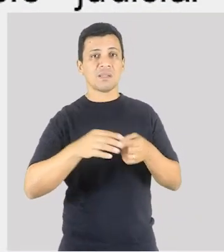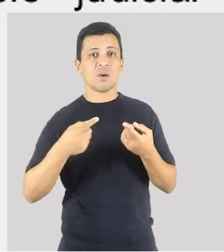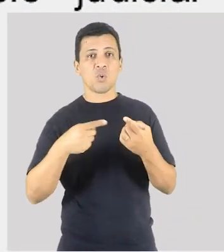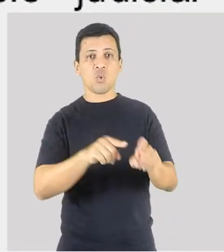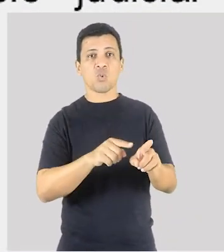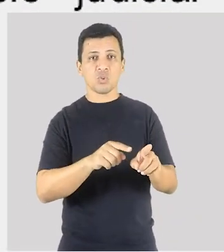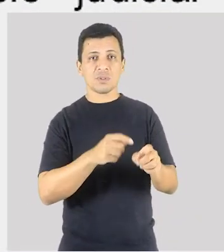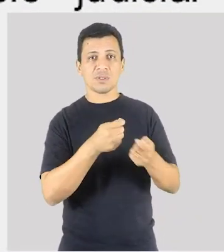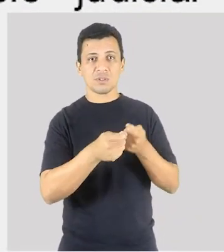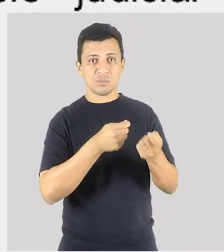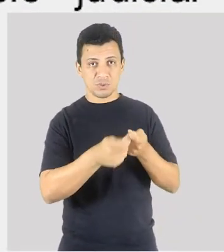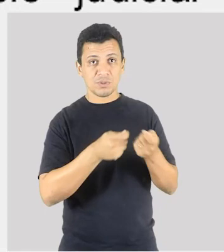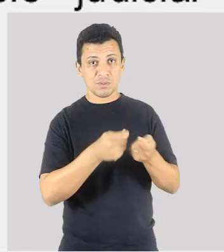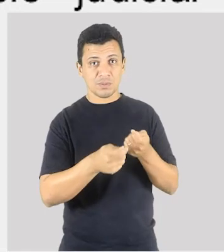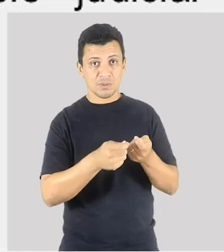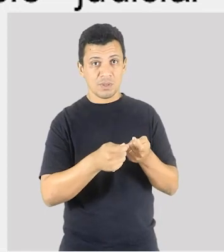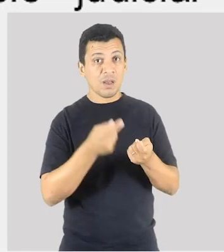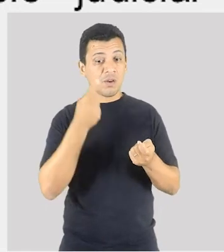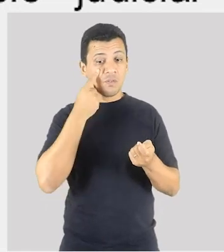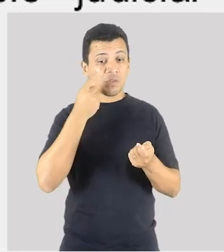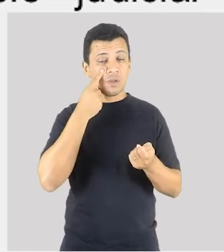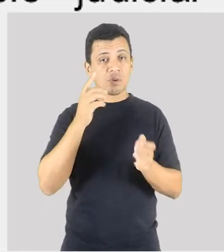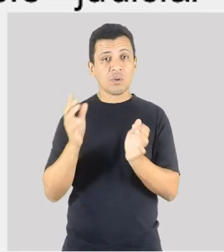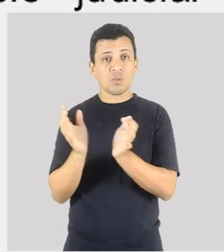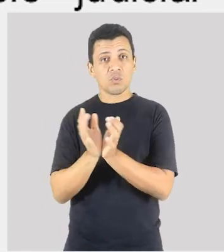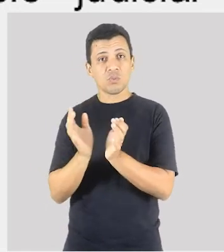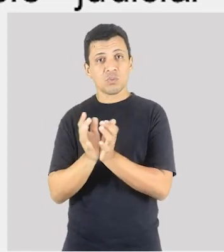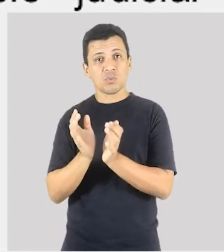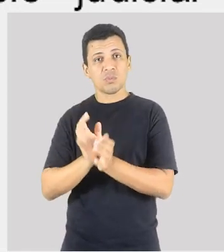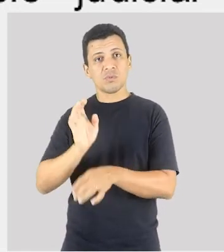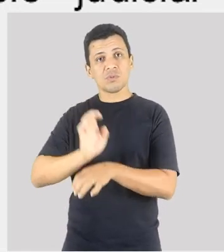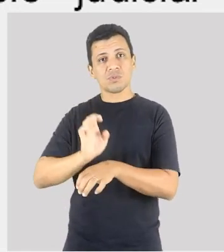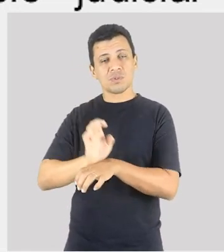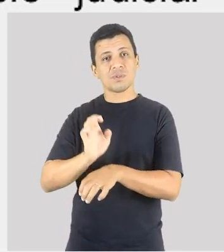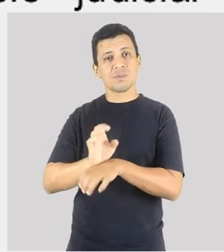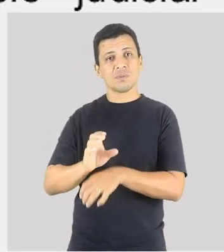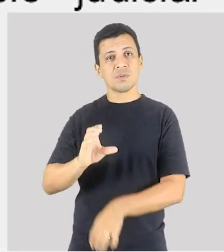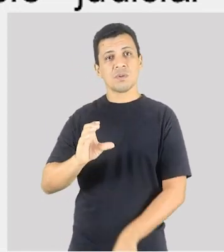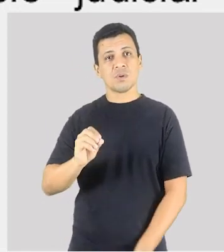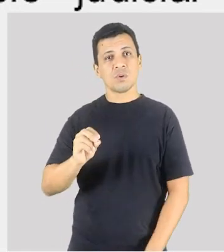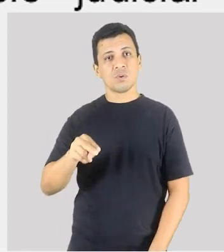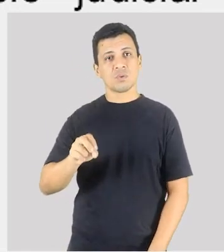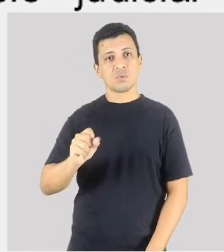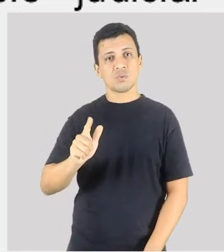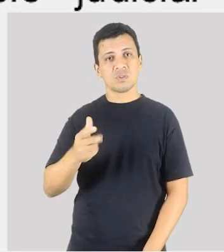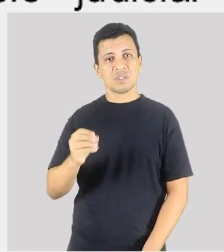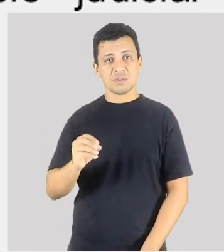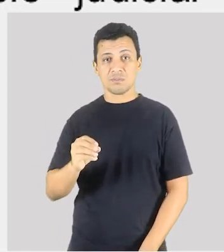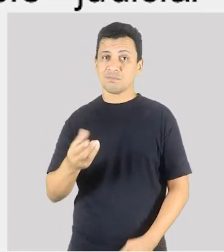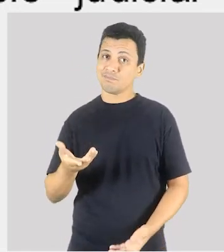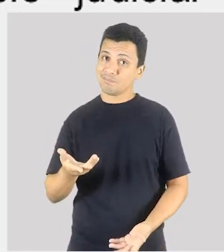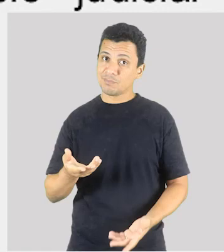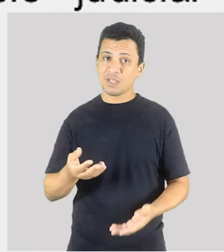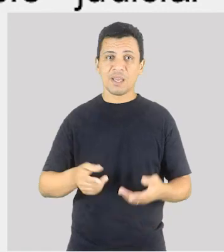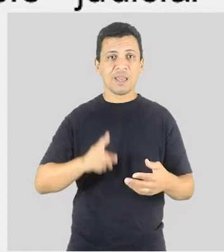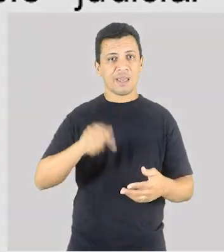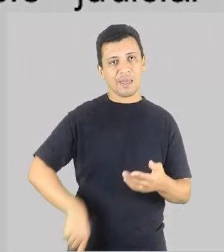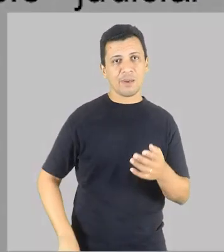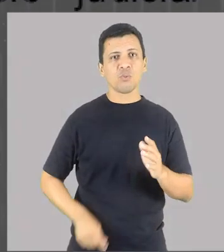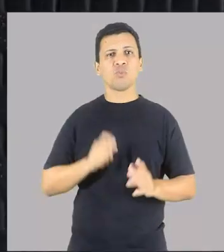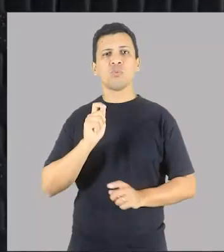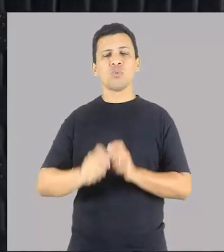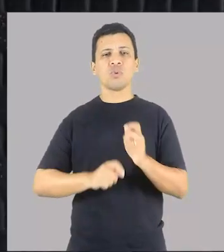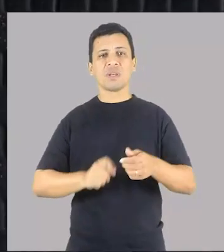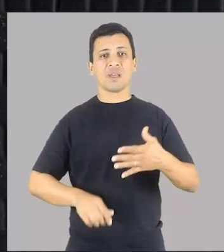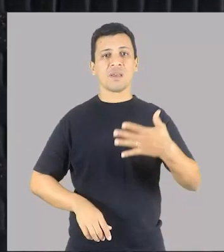administração, elas são observadas pelo Conselho de Estado, ou seja, uma espécie de jurisdição própria, como já expliquei, um